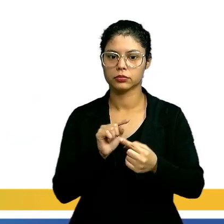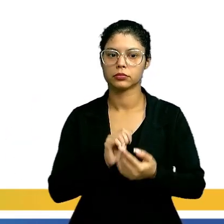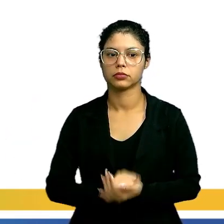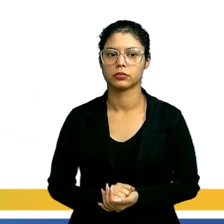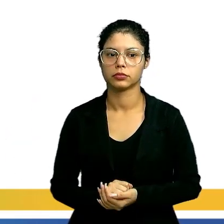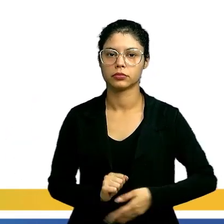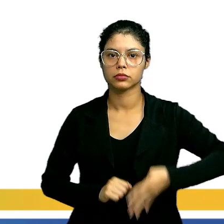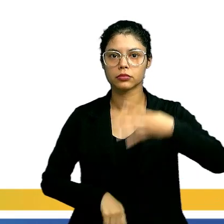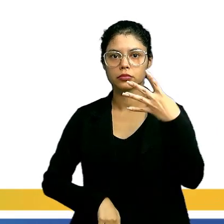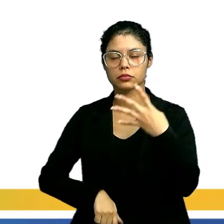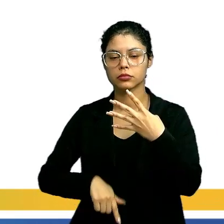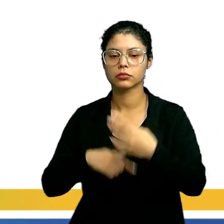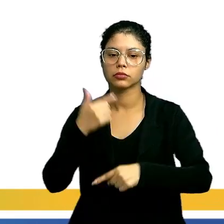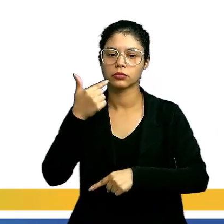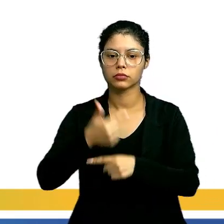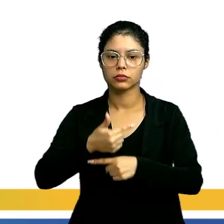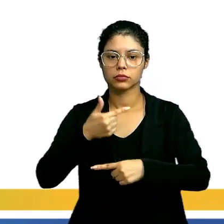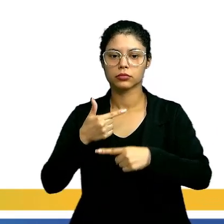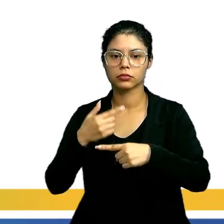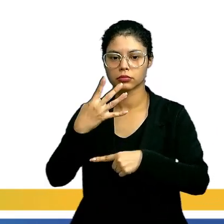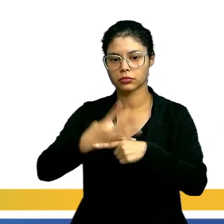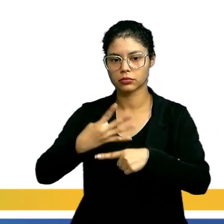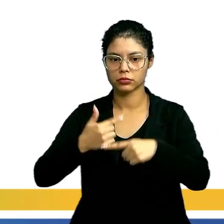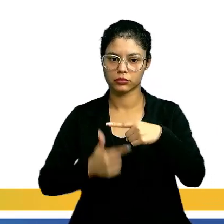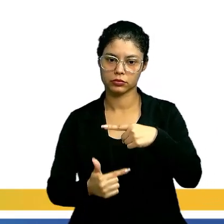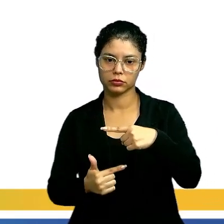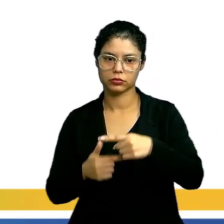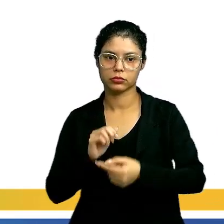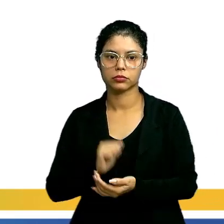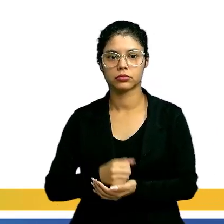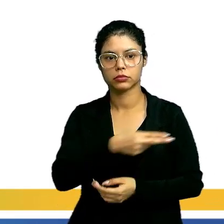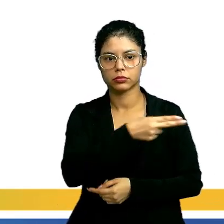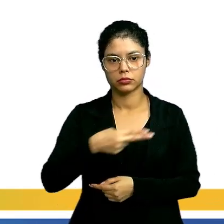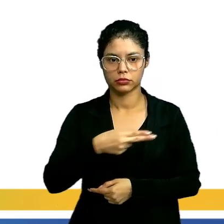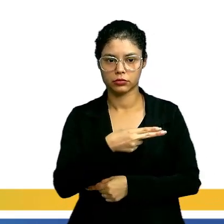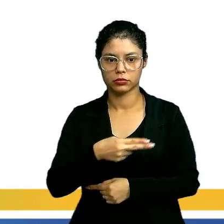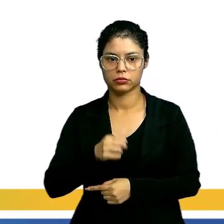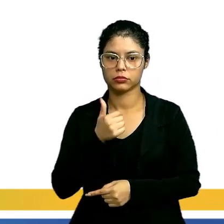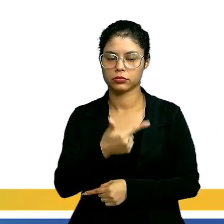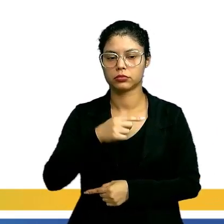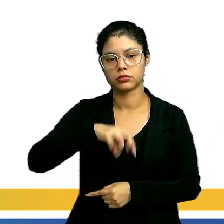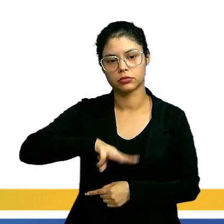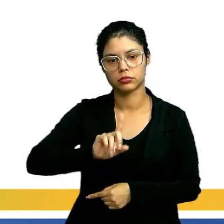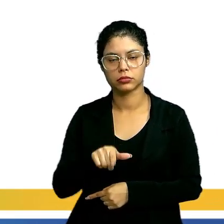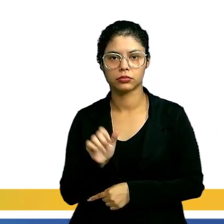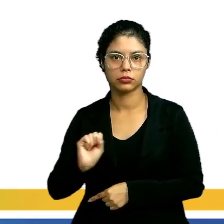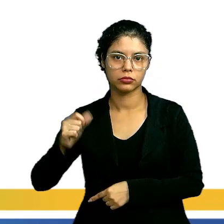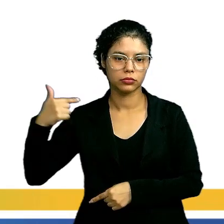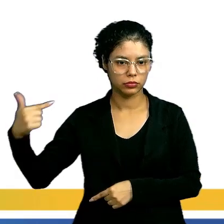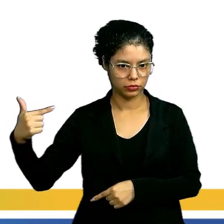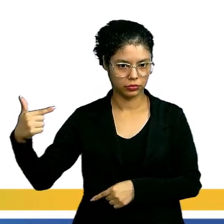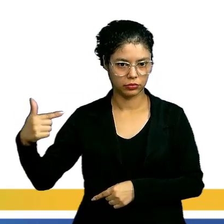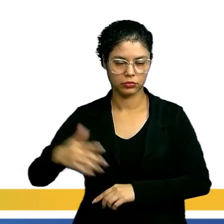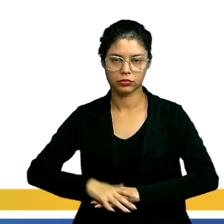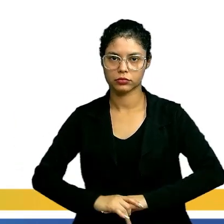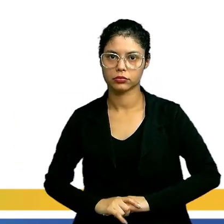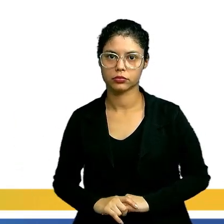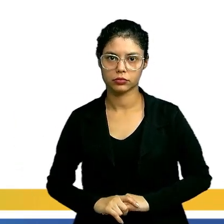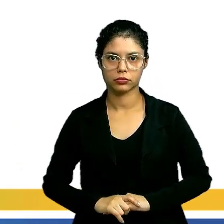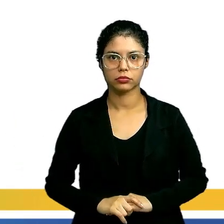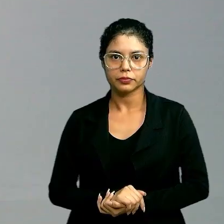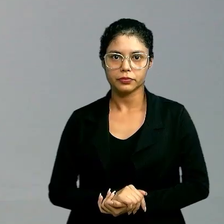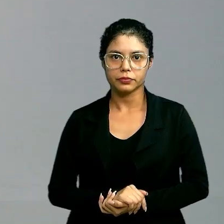lado, dividindo. Dessa forma, a aceleração será 4 dividido por 2, teremos um total de 2 metros por segundo ao